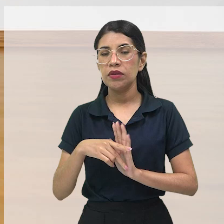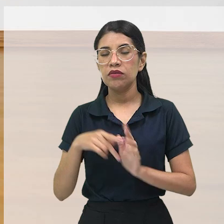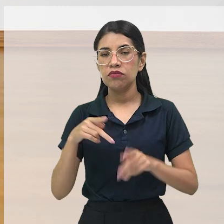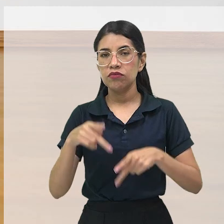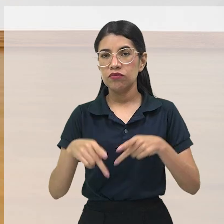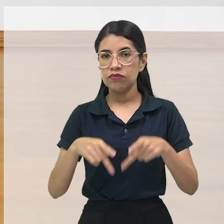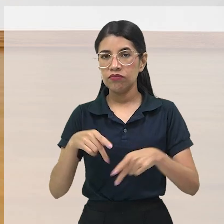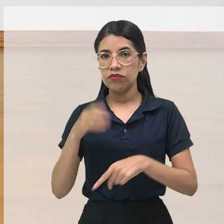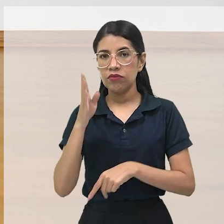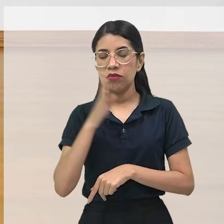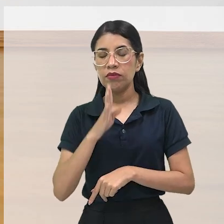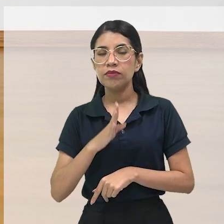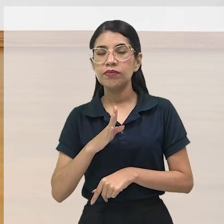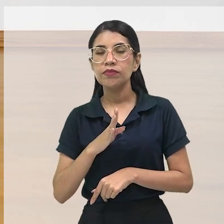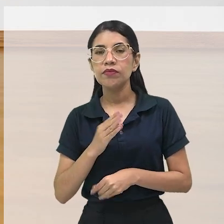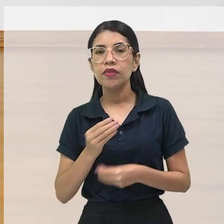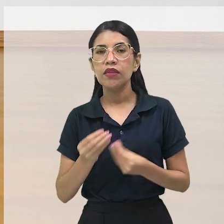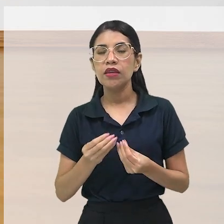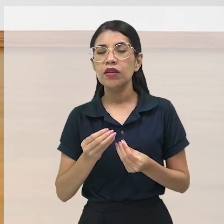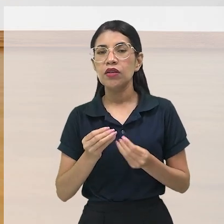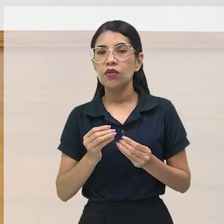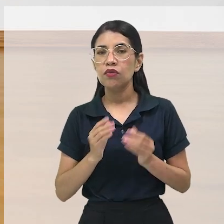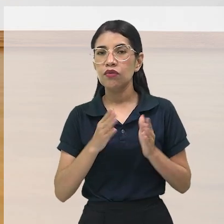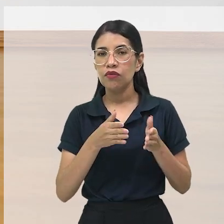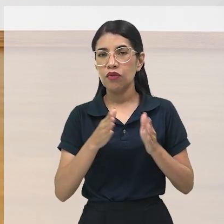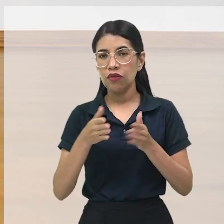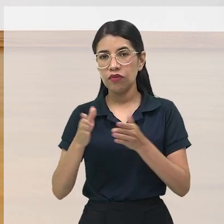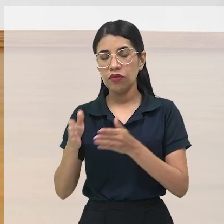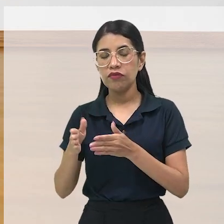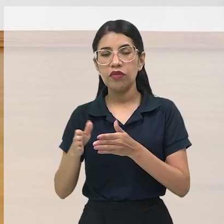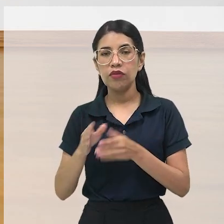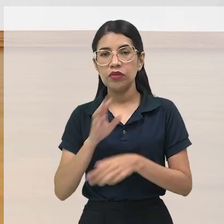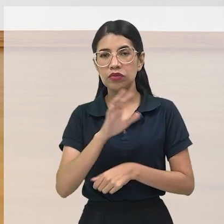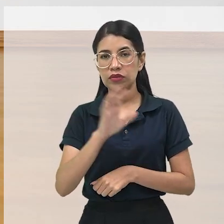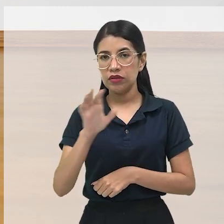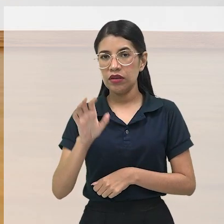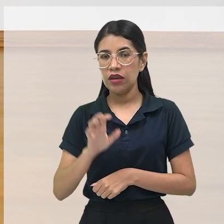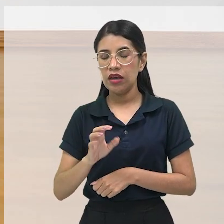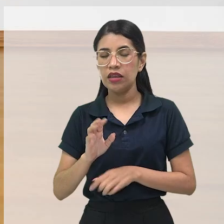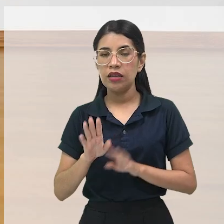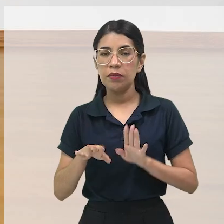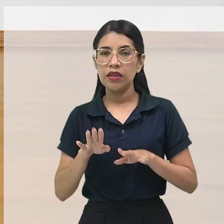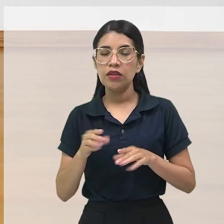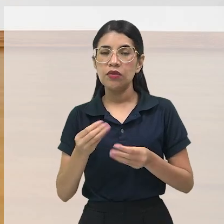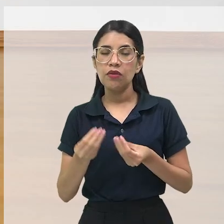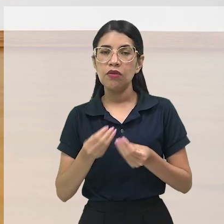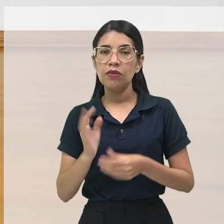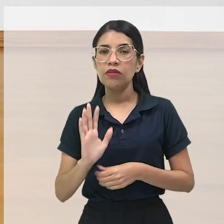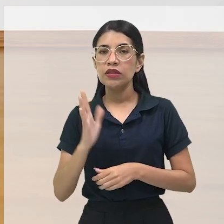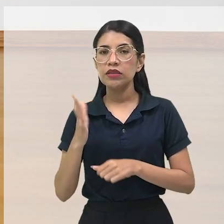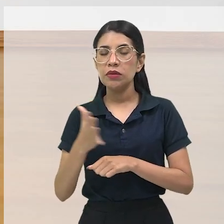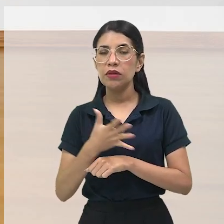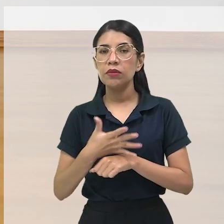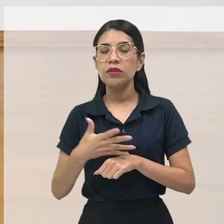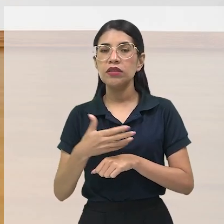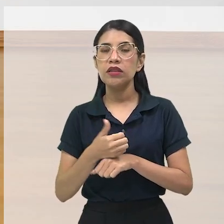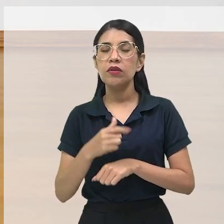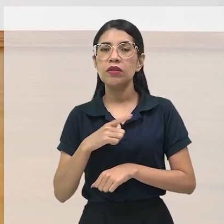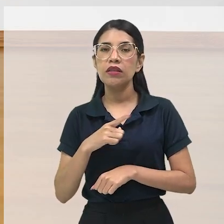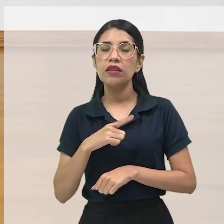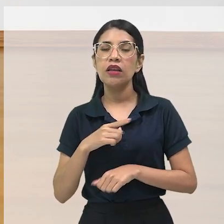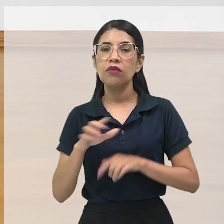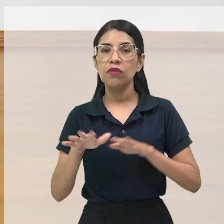de uma forma bem específica. Cada região, de acordo com o seu processo de colonização, ela vai ter